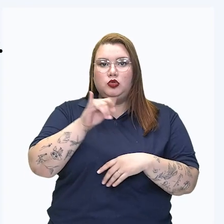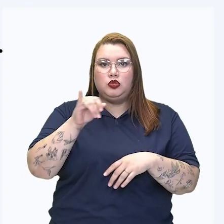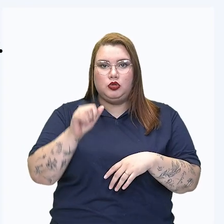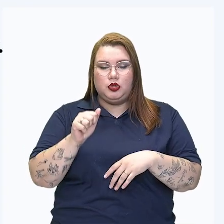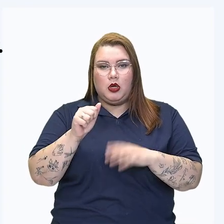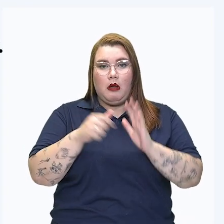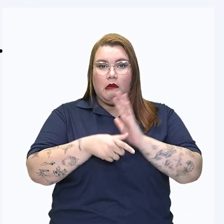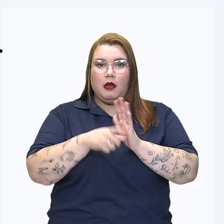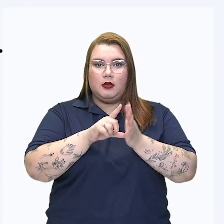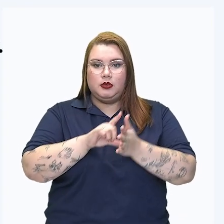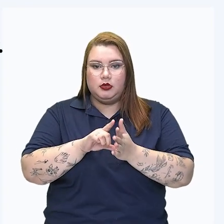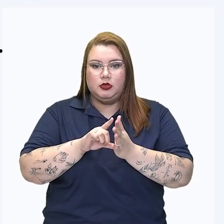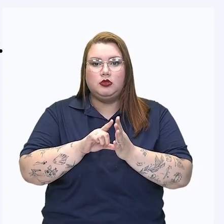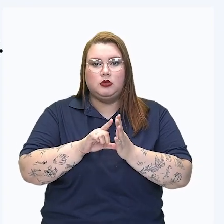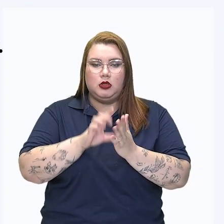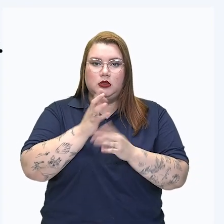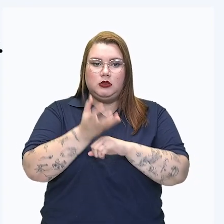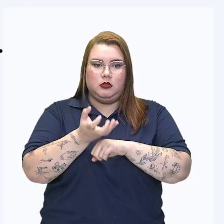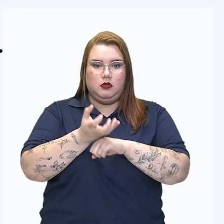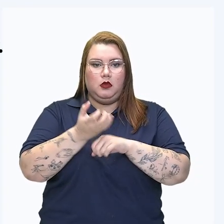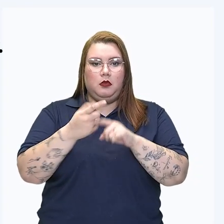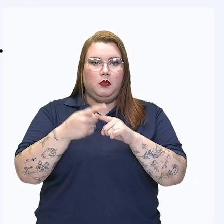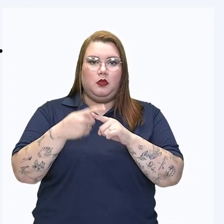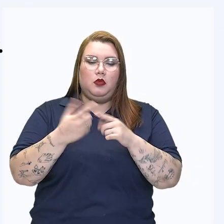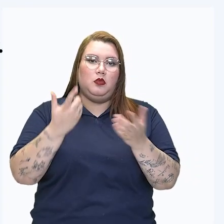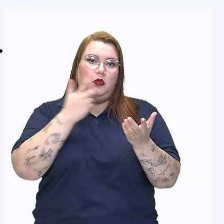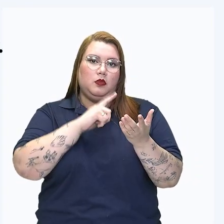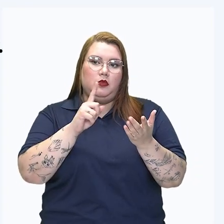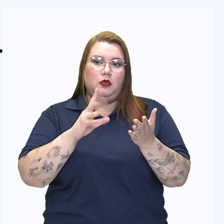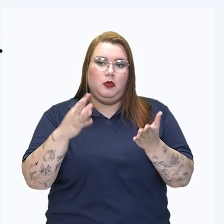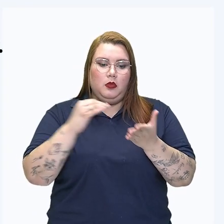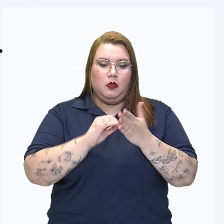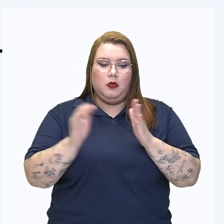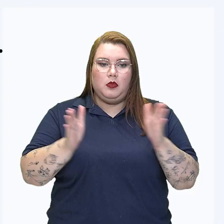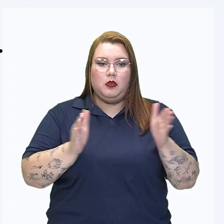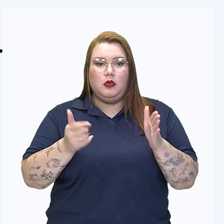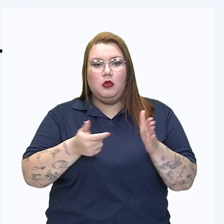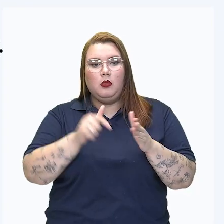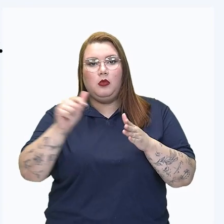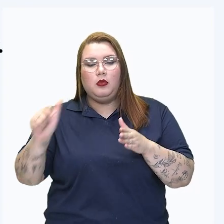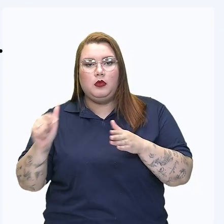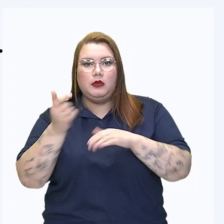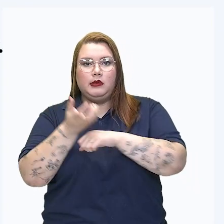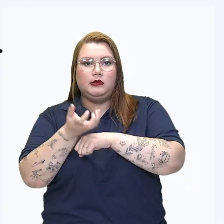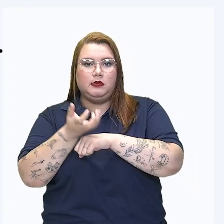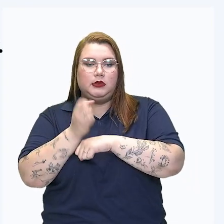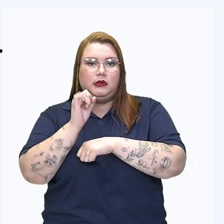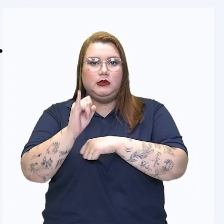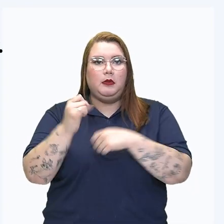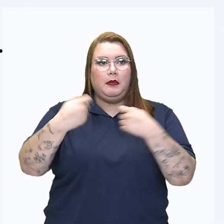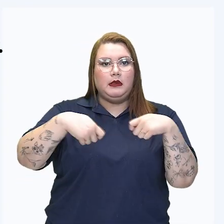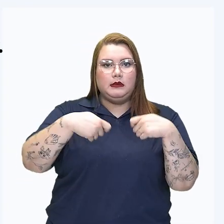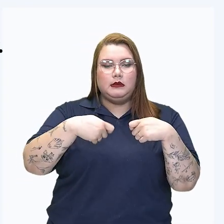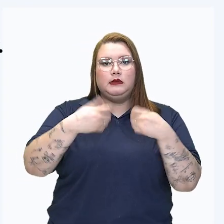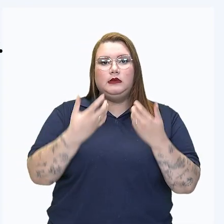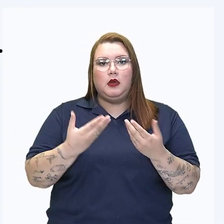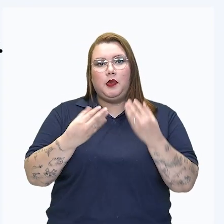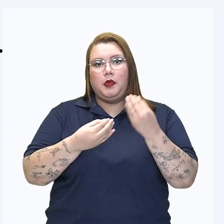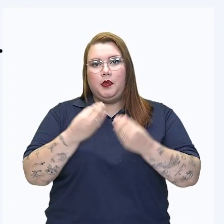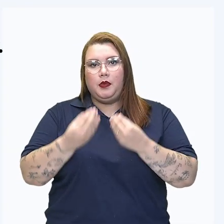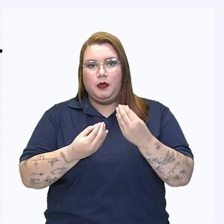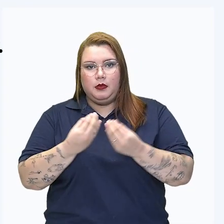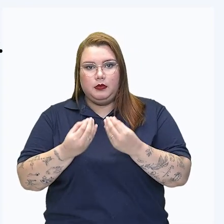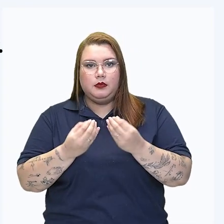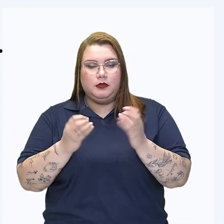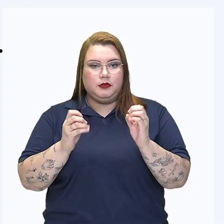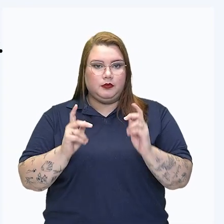módulo, porque não é possível a gente lançar uma avaliação dentro do período de outro módulo, se for preciso, uma segunda chamada,